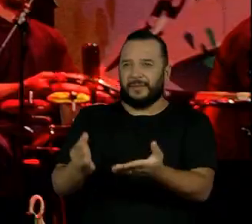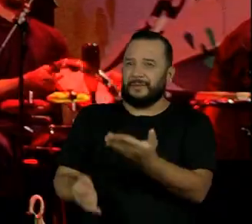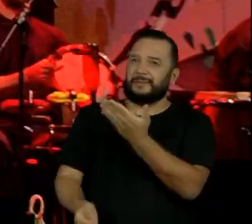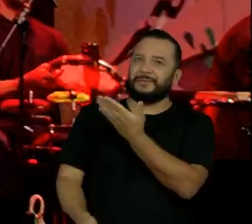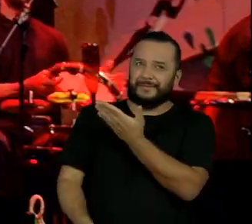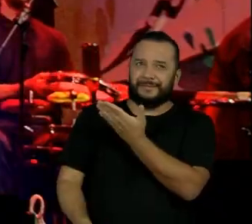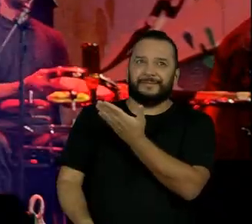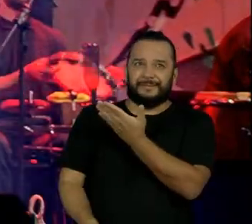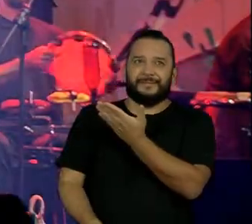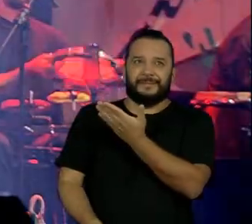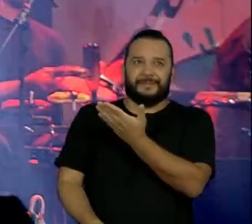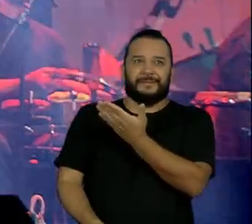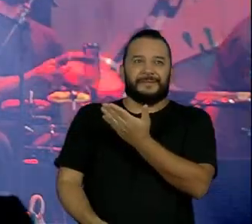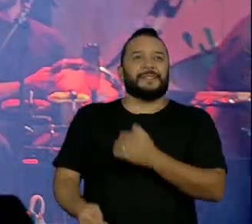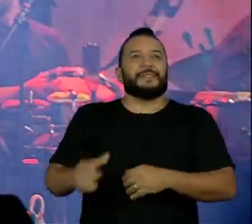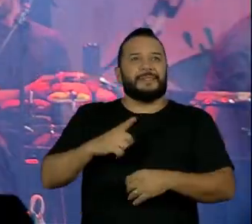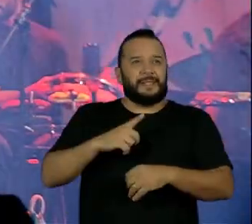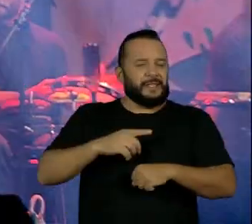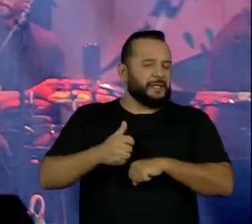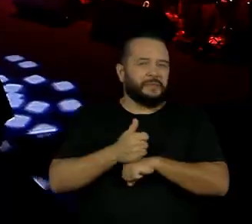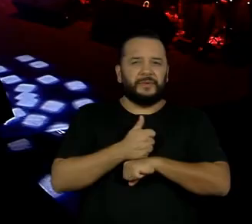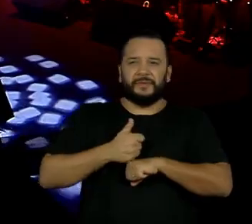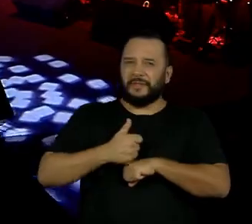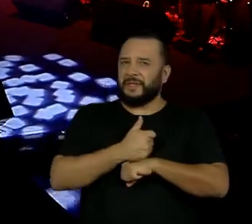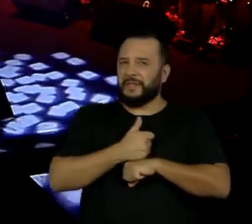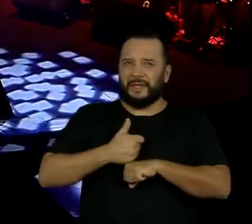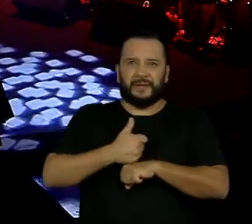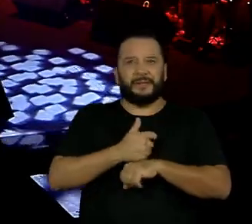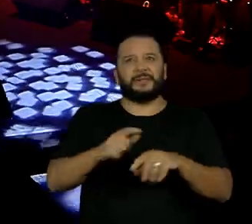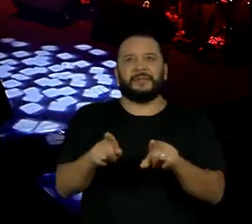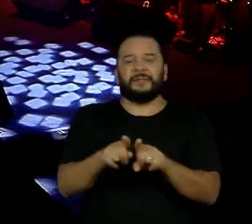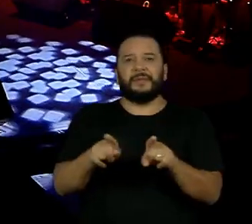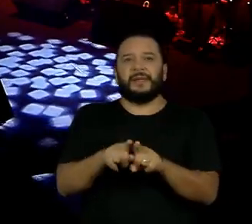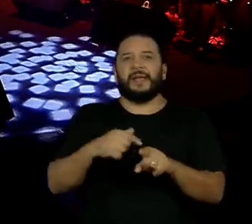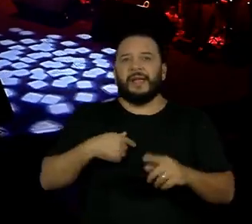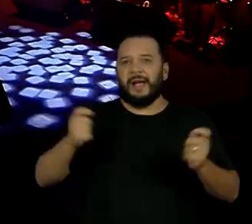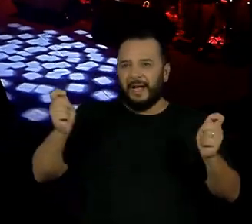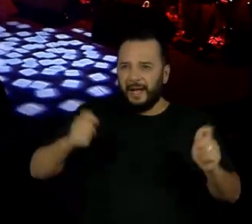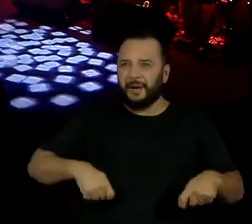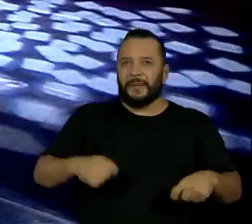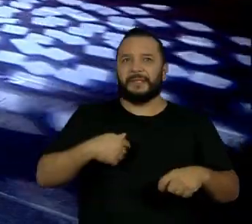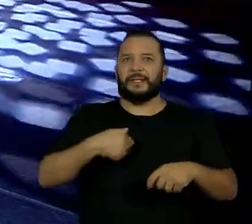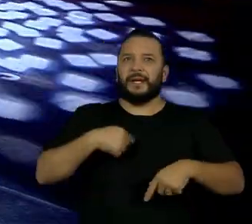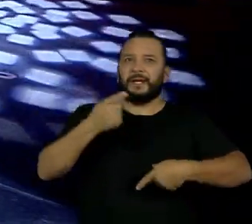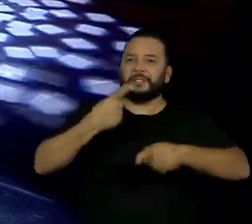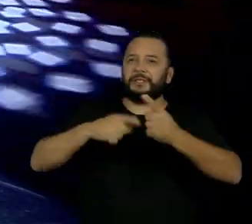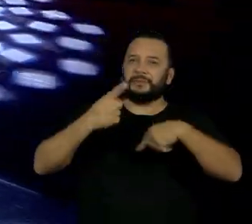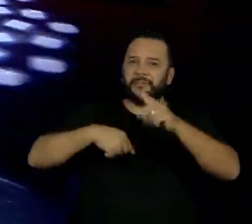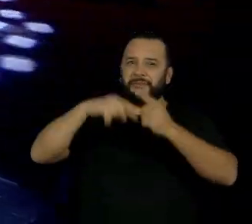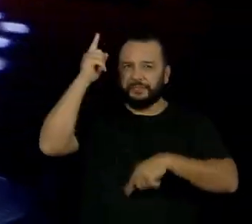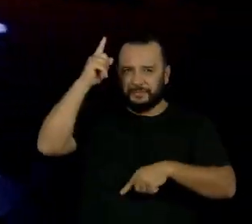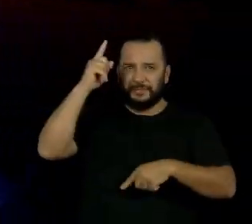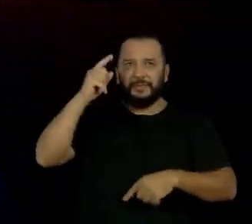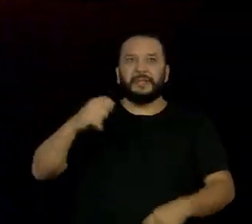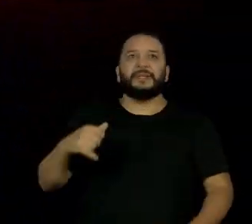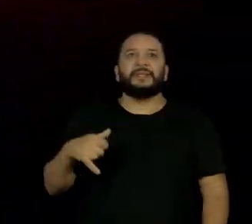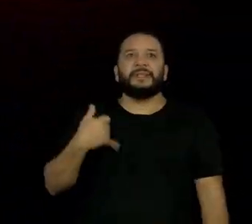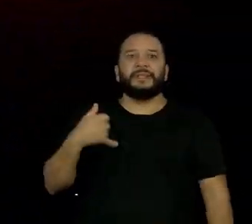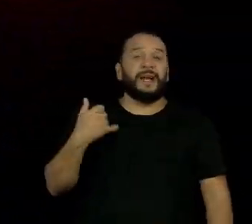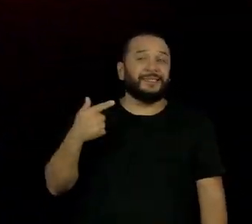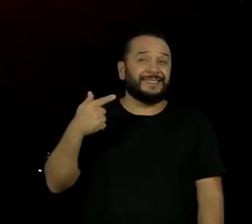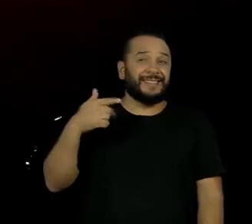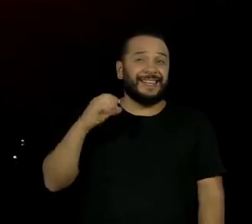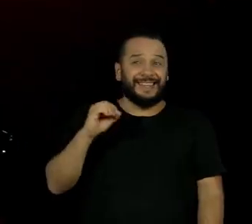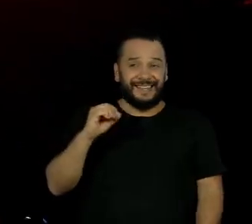com seu enorme talento e capacidade de superação Elza Soares em seus 70 anos de